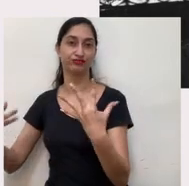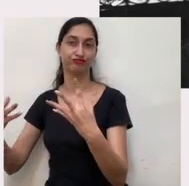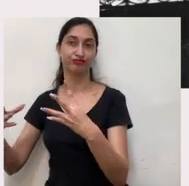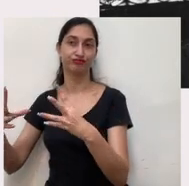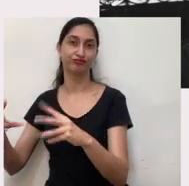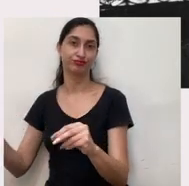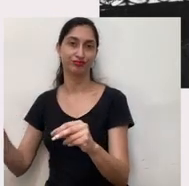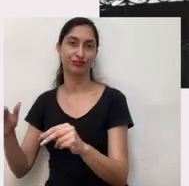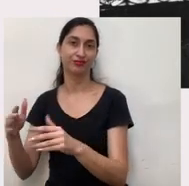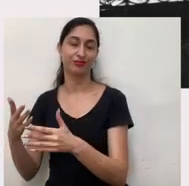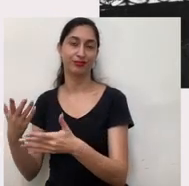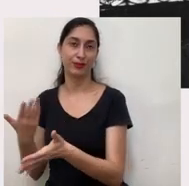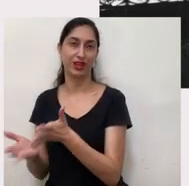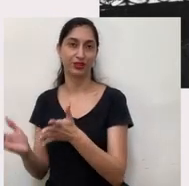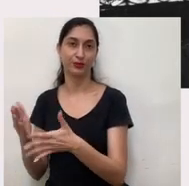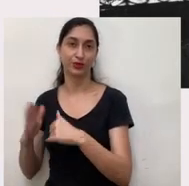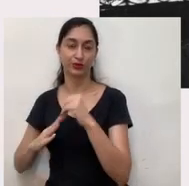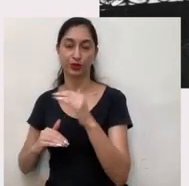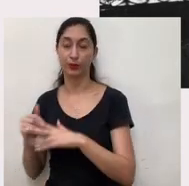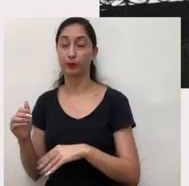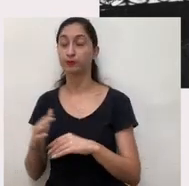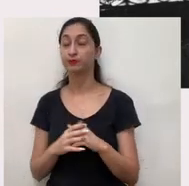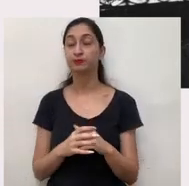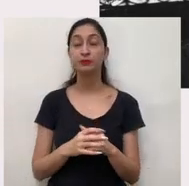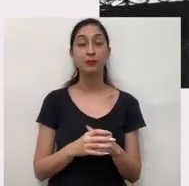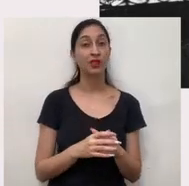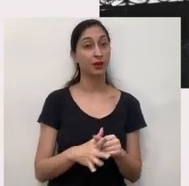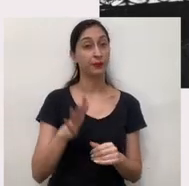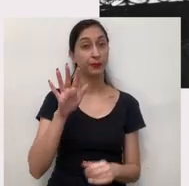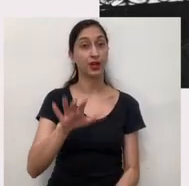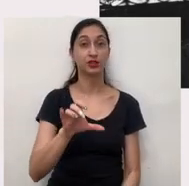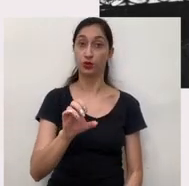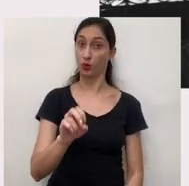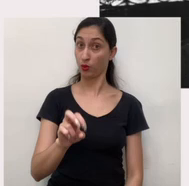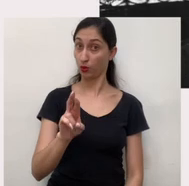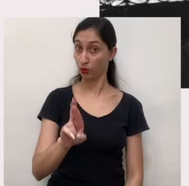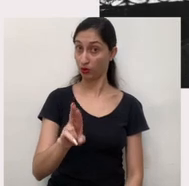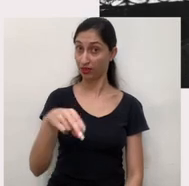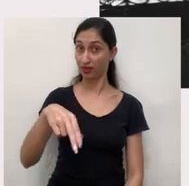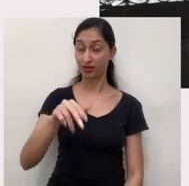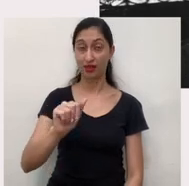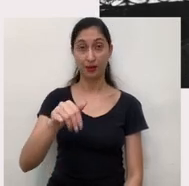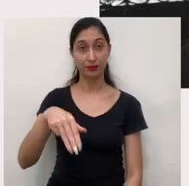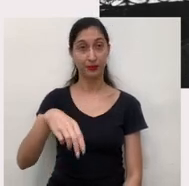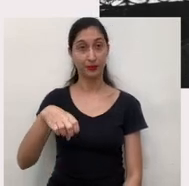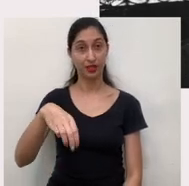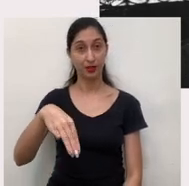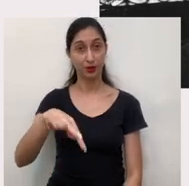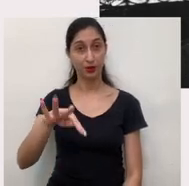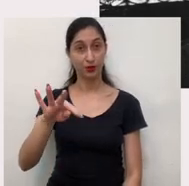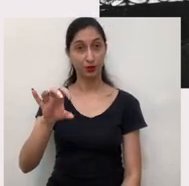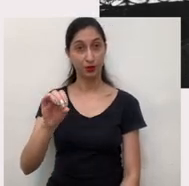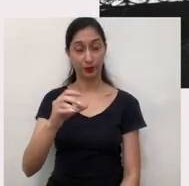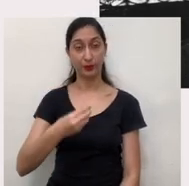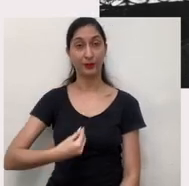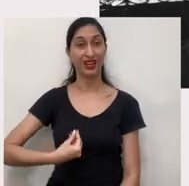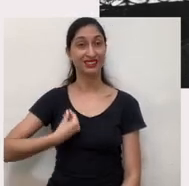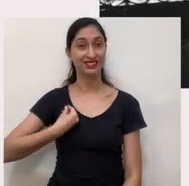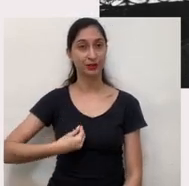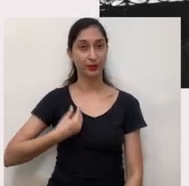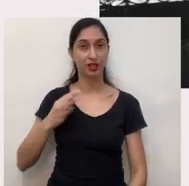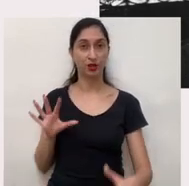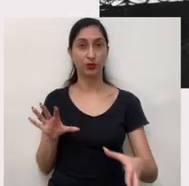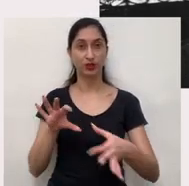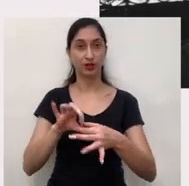né, essa reflexão está na pesquisa, assim, de como que o ornamento participa do espaço urbano, né, do espaço